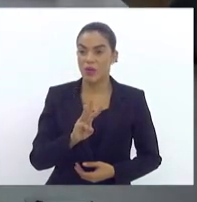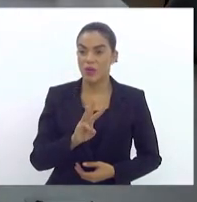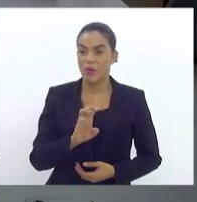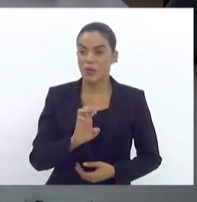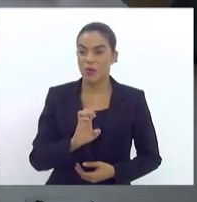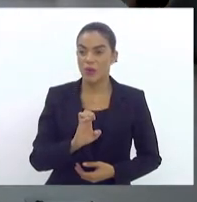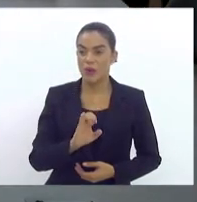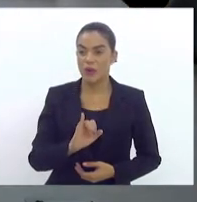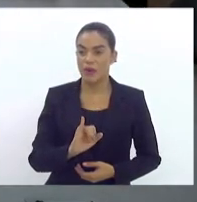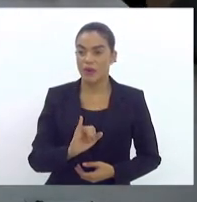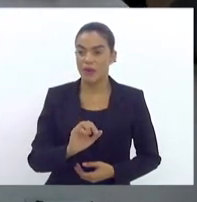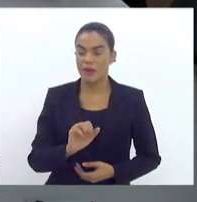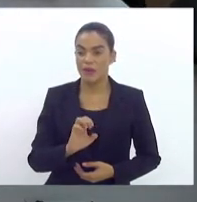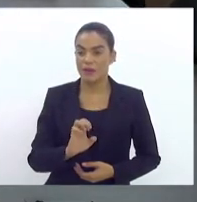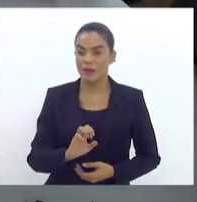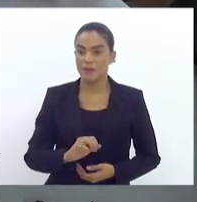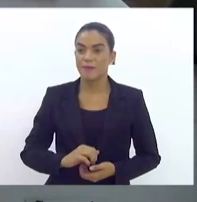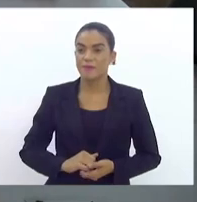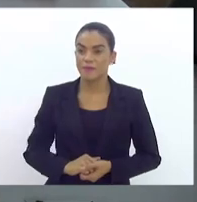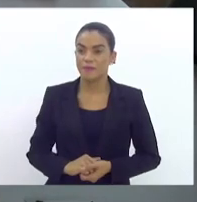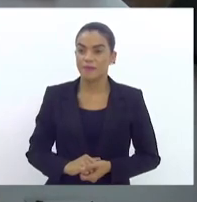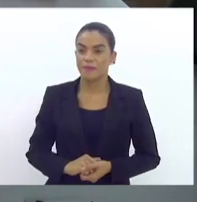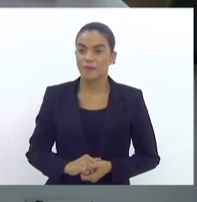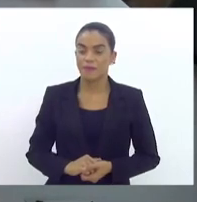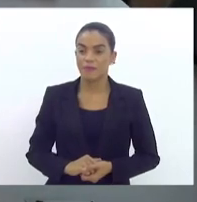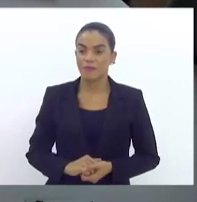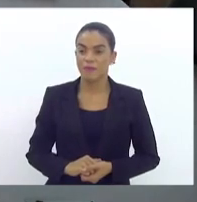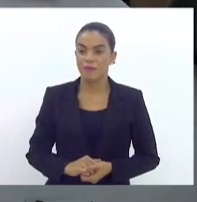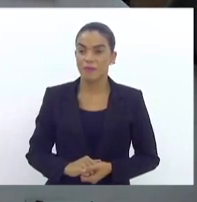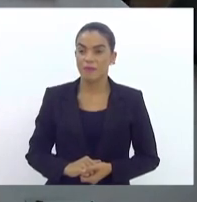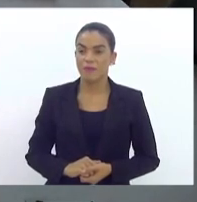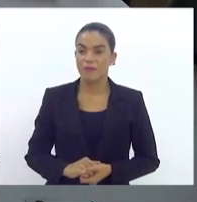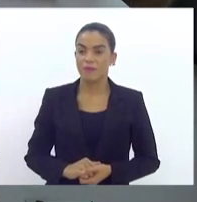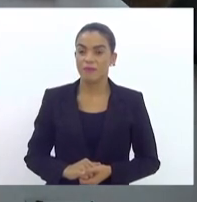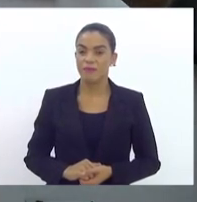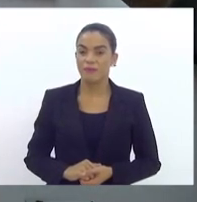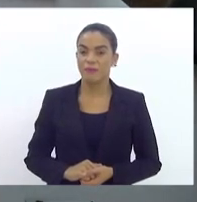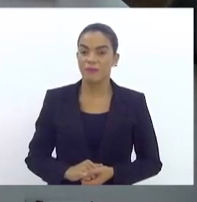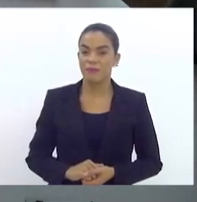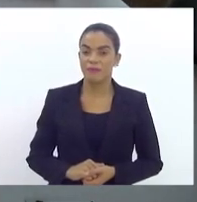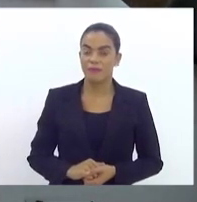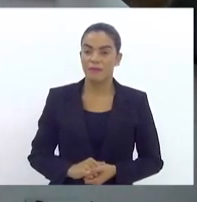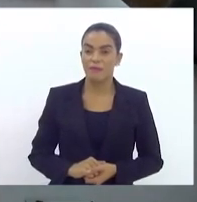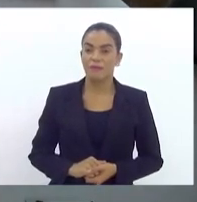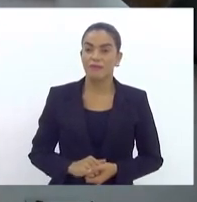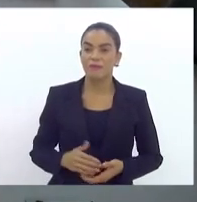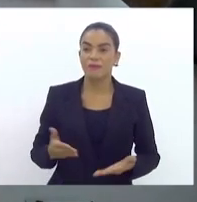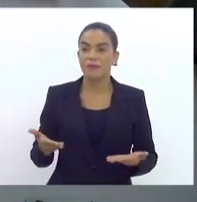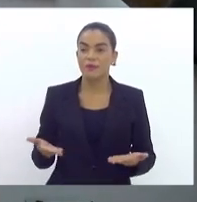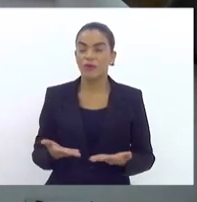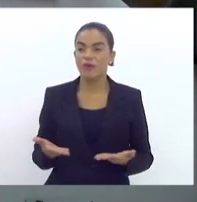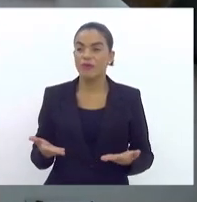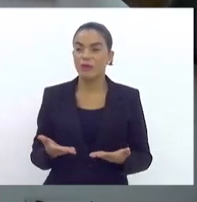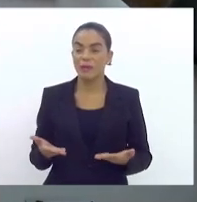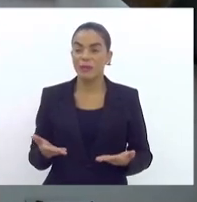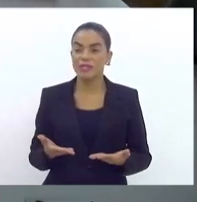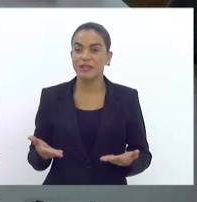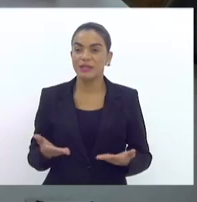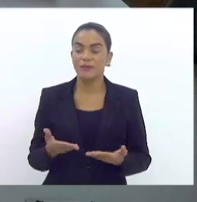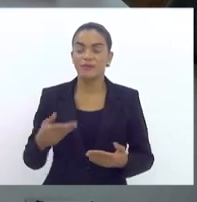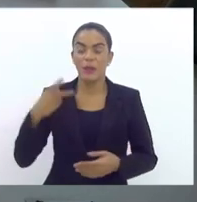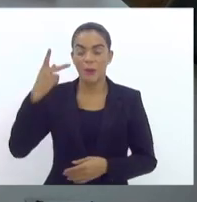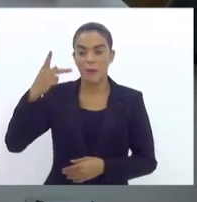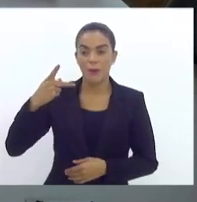aqui que o Dr Saul e tem o material para apresentar e o Dr saway é promotor de justiça da segunda